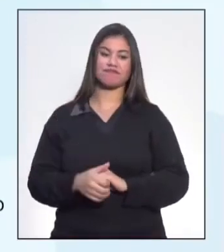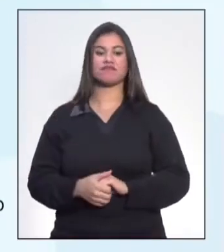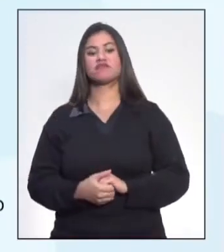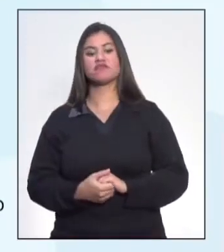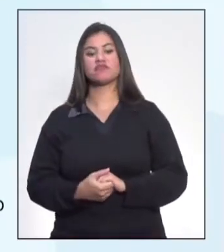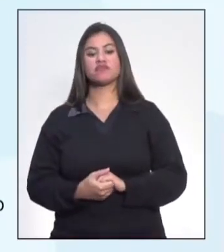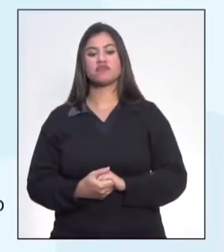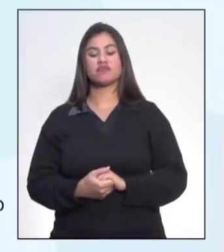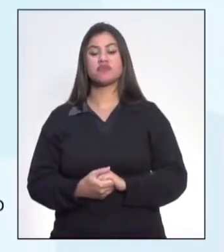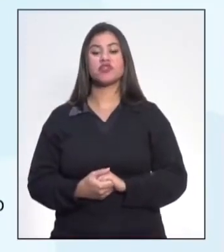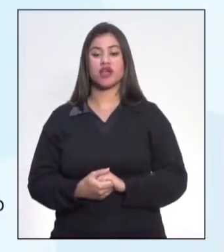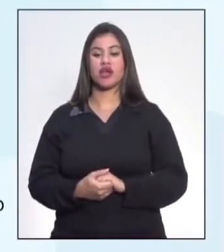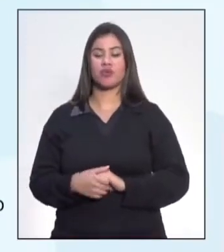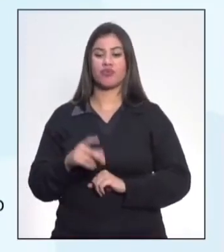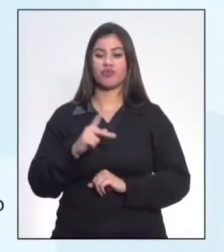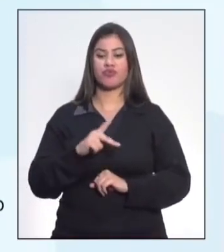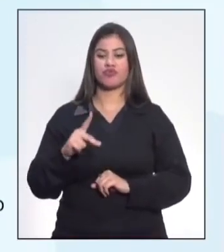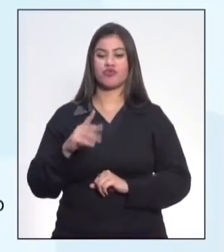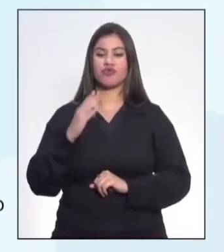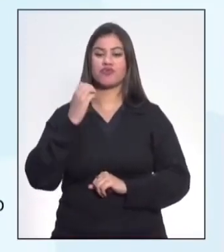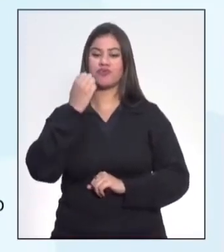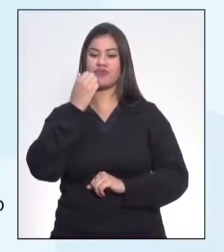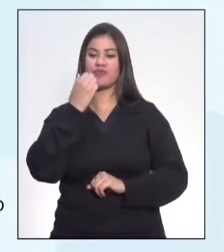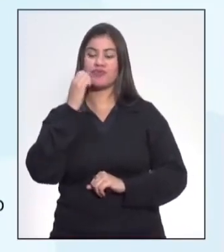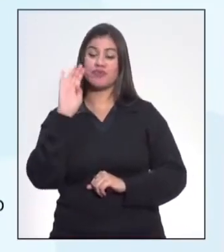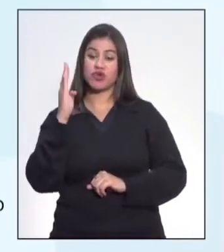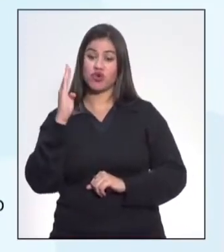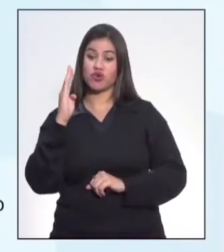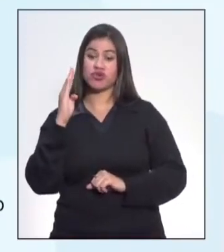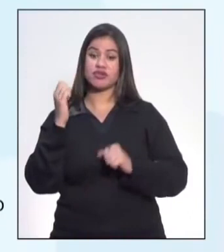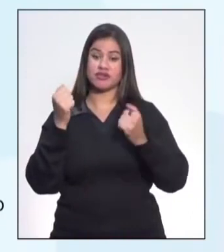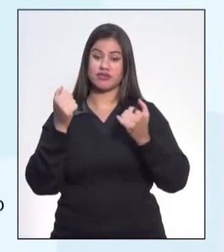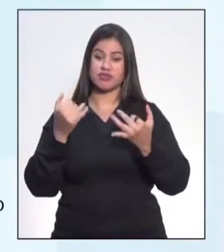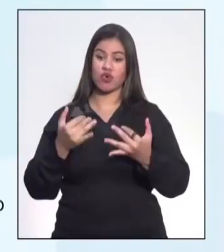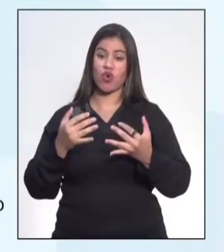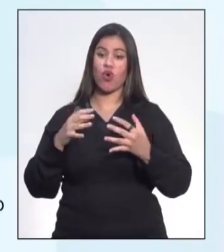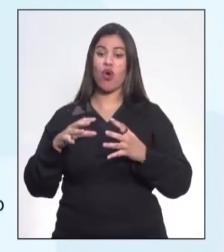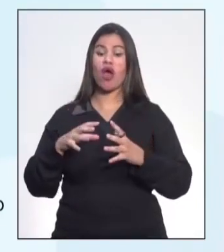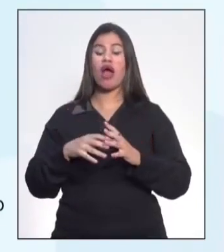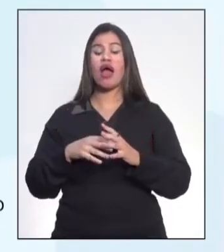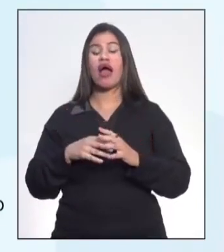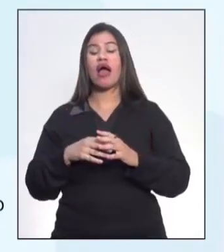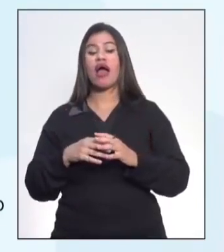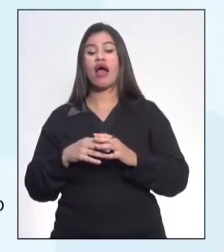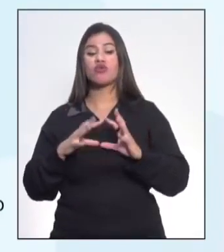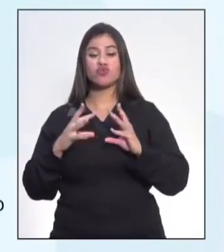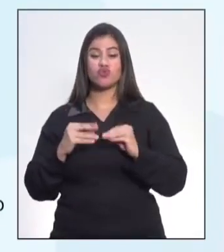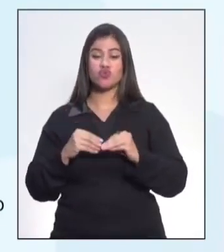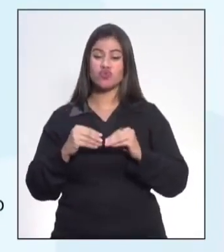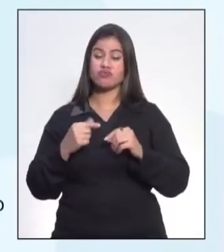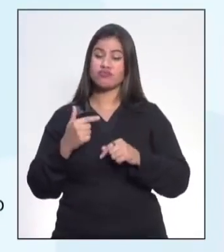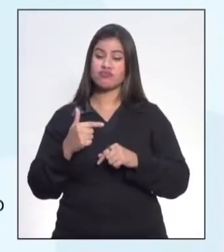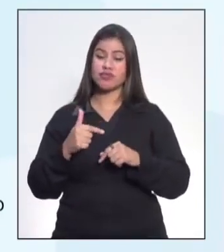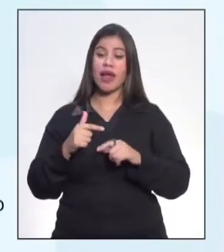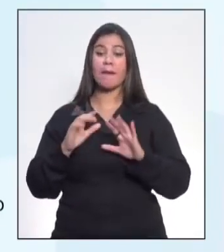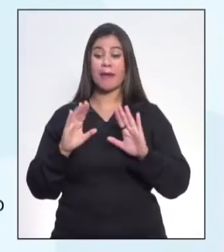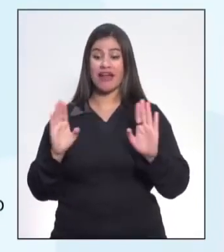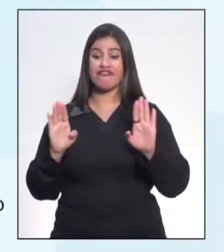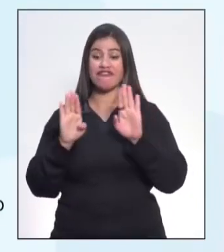a professora de biologia, né, ela falou para a gente, mas não ocorre todo o consumo. Mas tem um pequeno detalhe, a sala